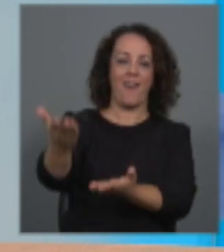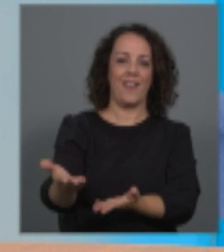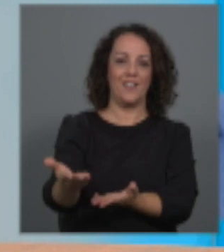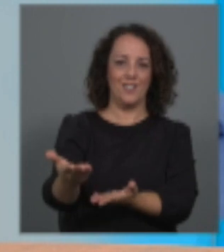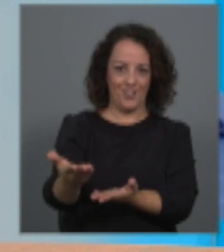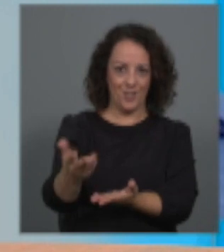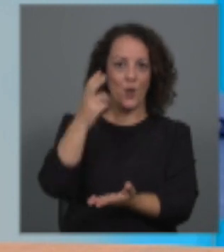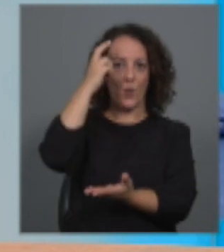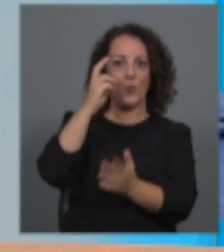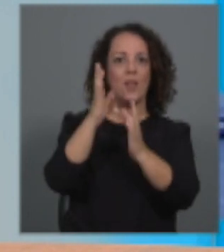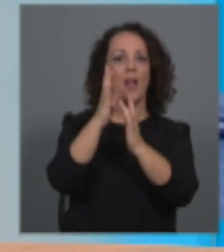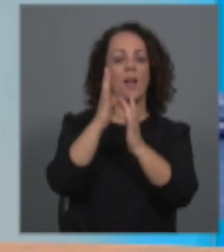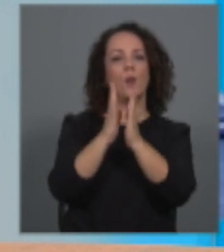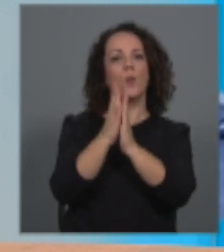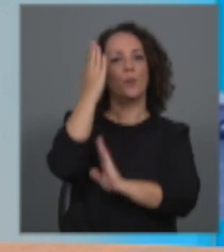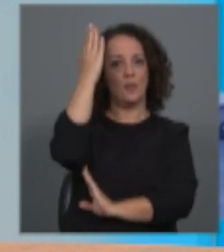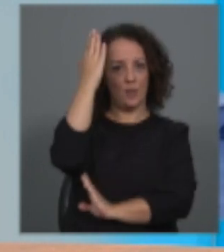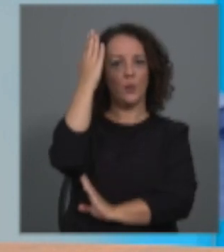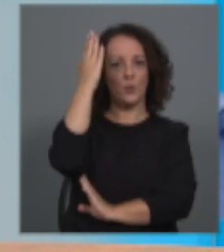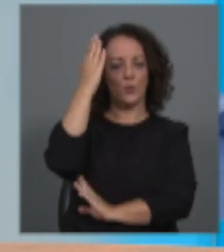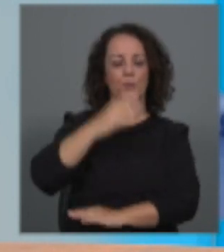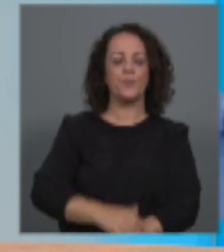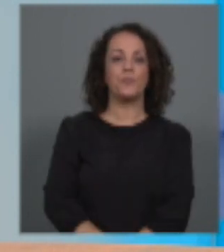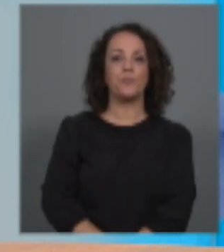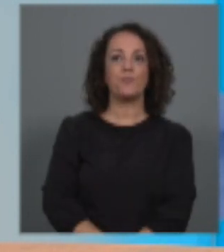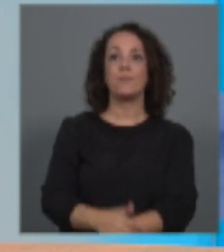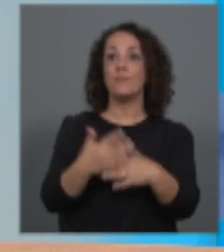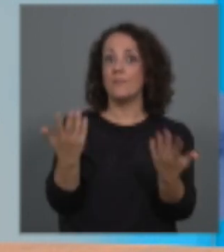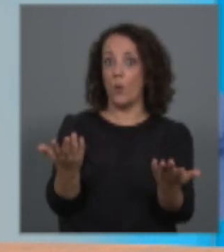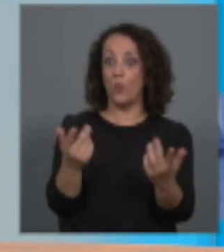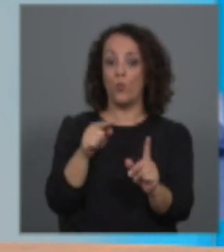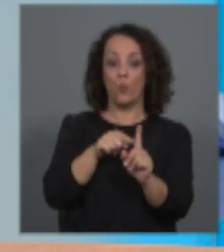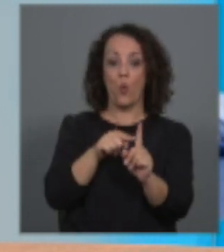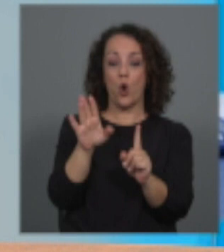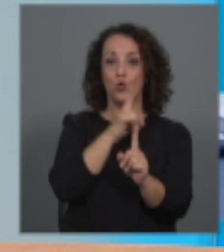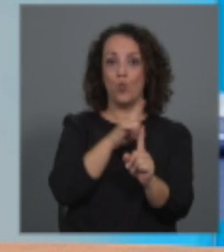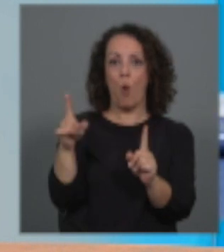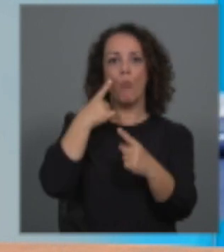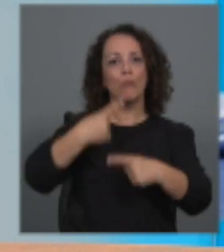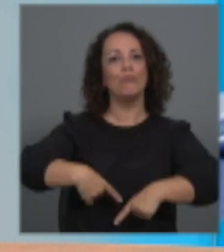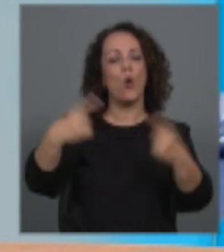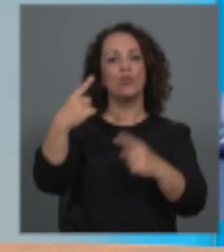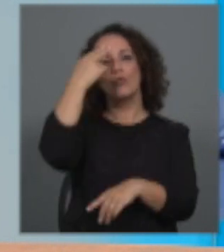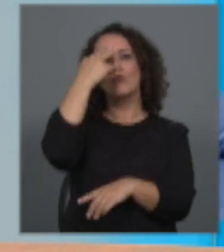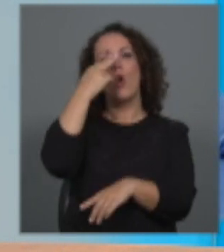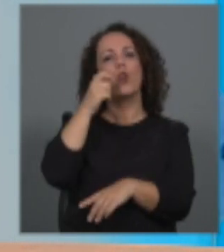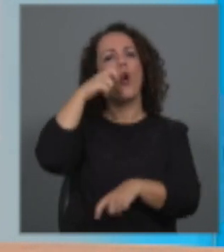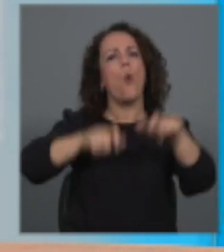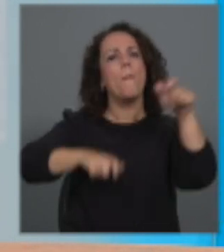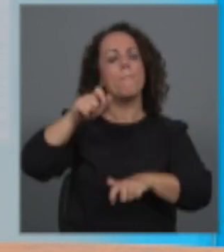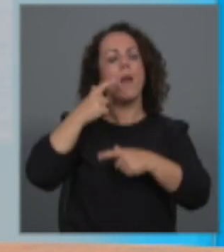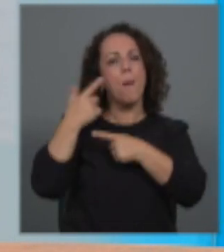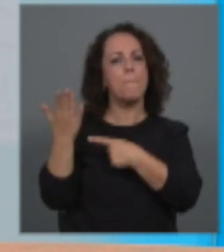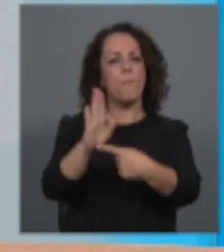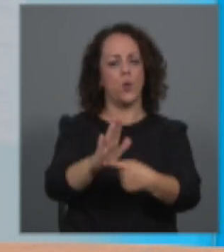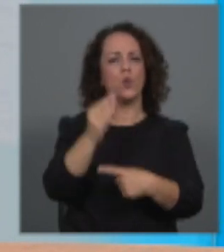Deus. Então, João mostra o dinamismo da história humana, que vem desde